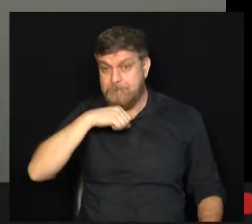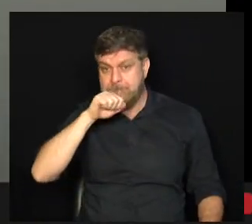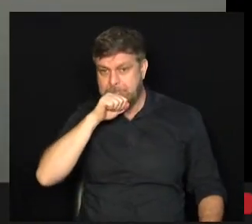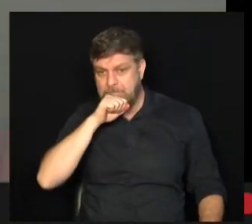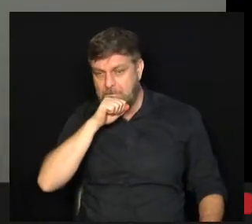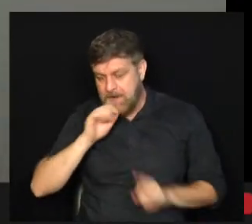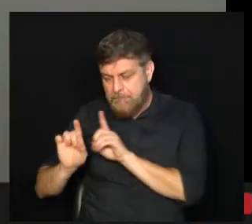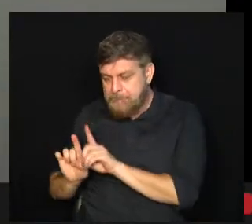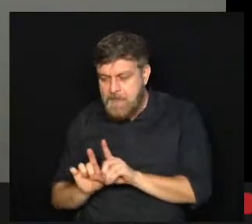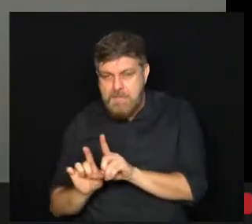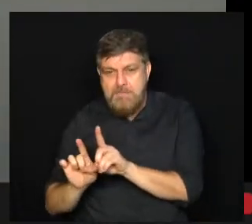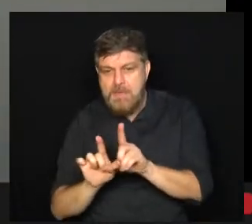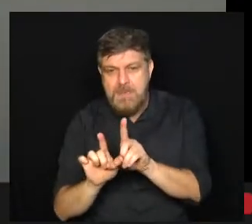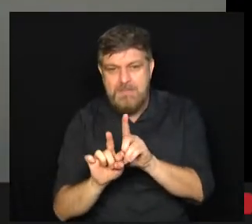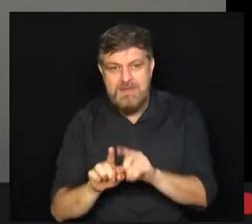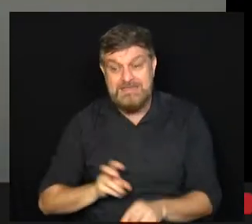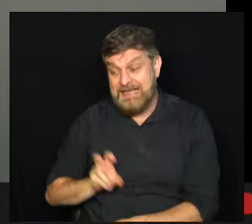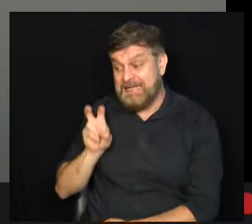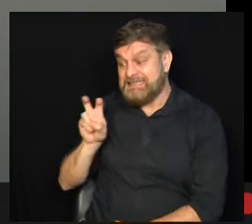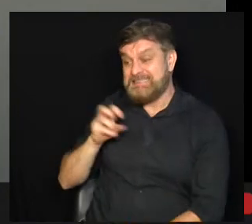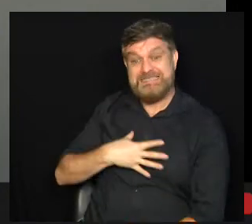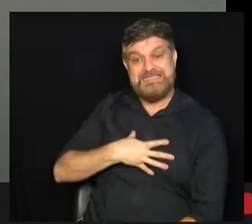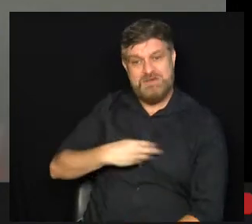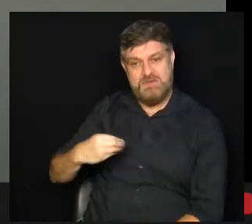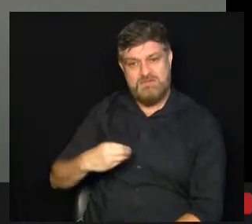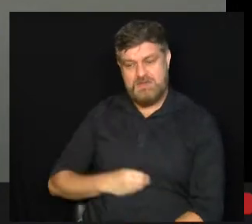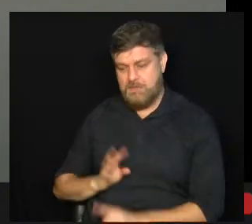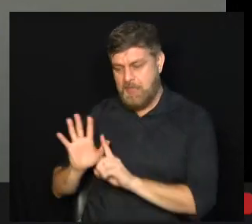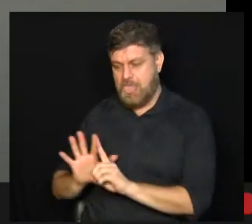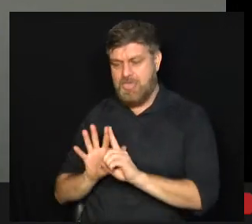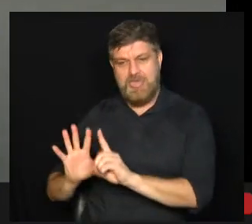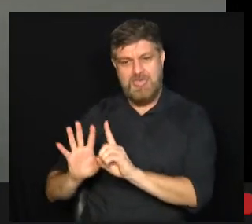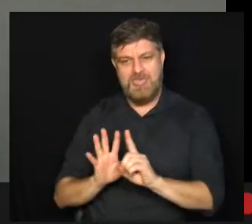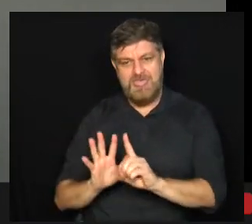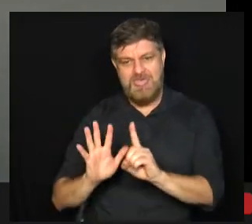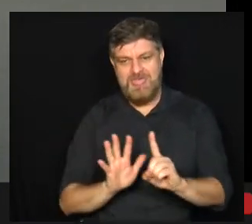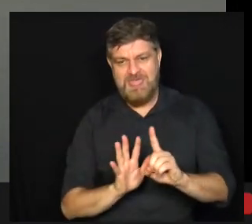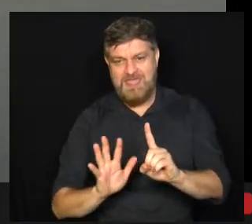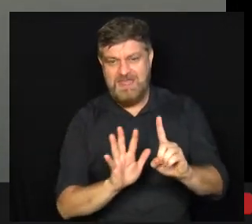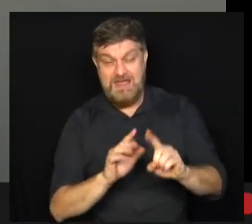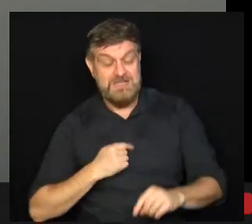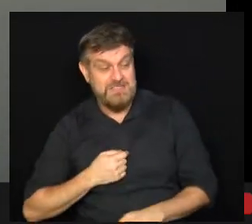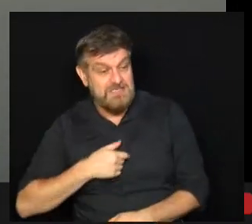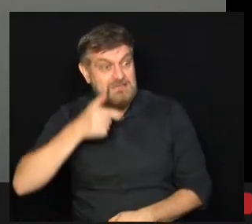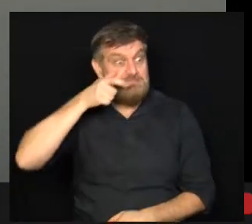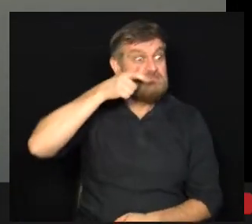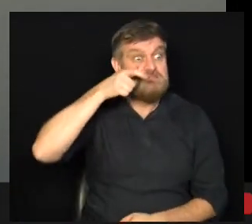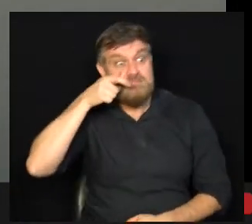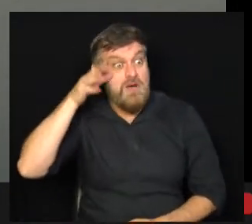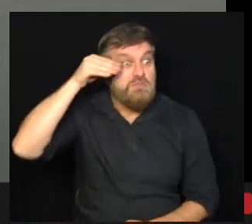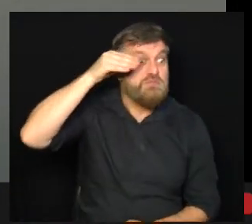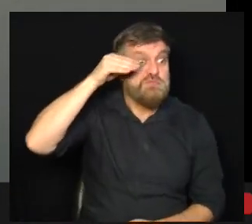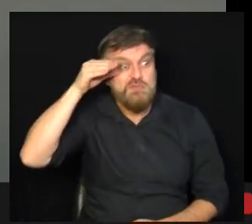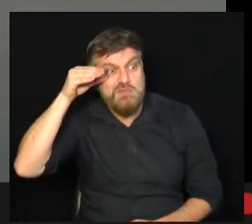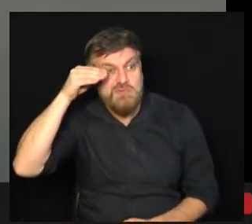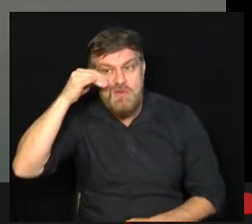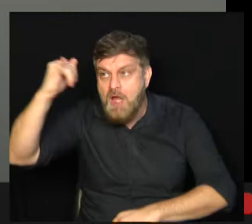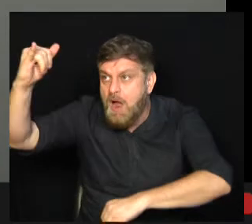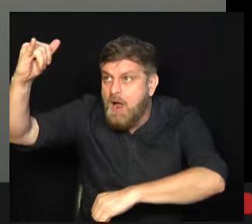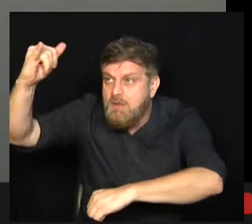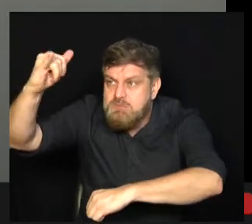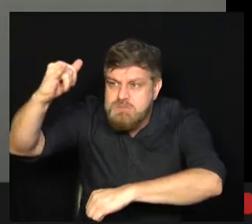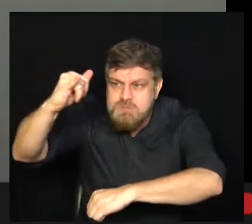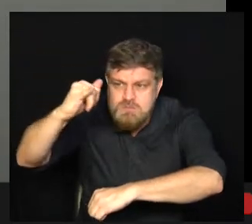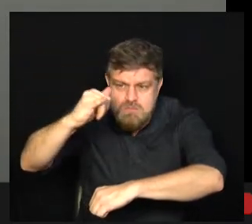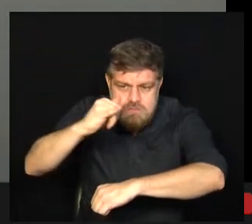lá, somos cinco filhos, para ele nos mostrar aquele... Nossa, eu lembro que a gente ficou assim... Imagina, gente, eu